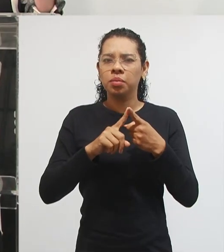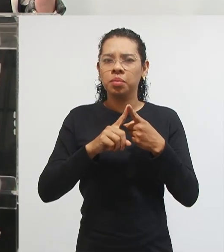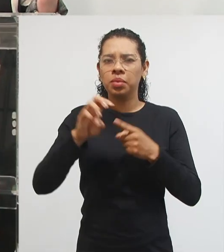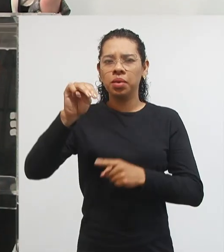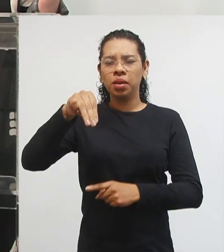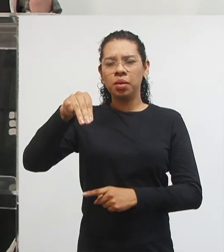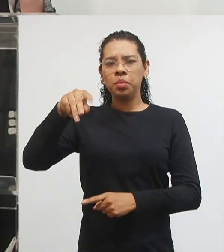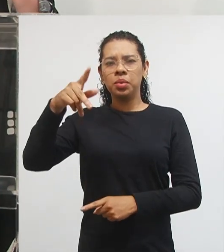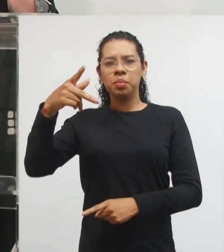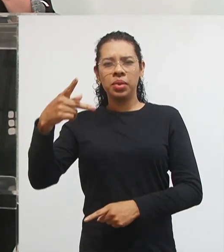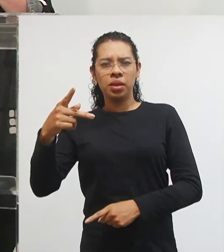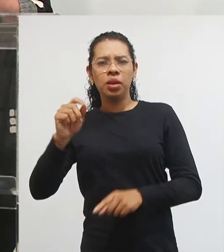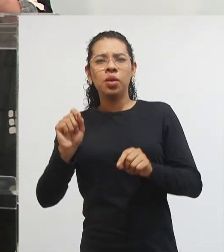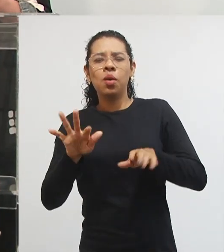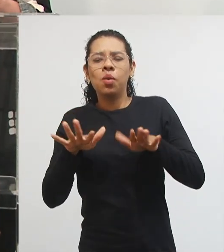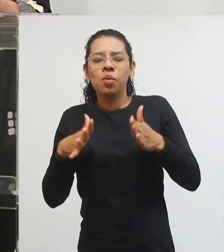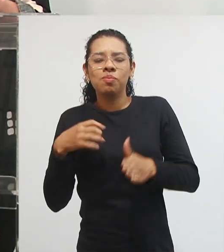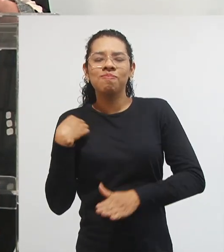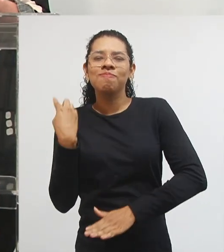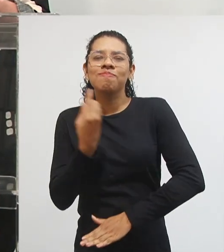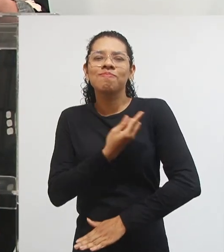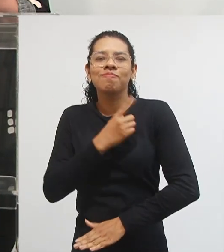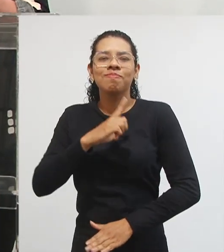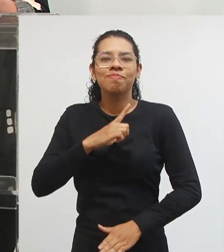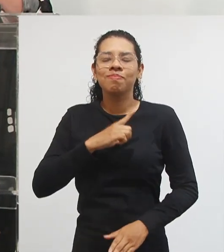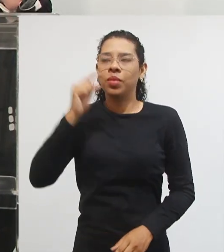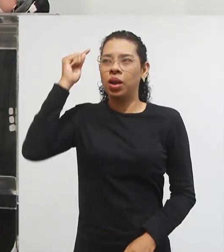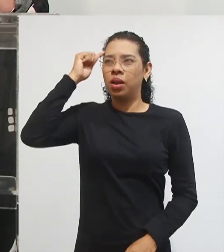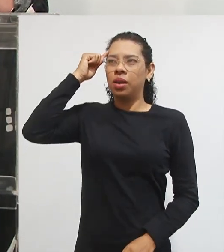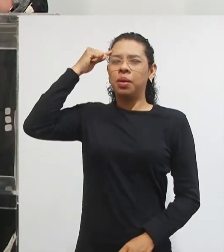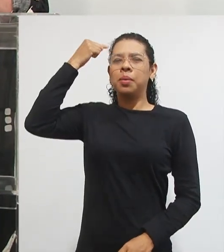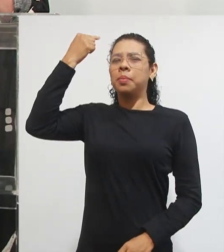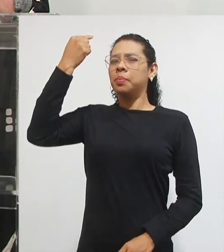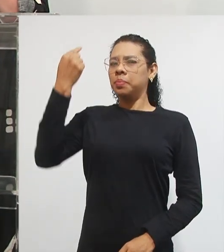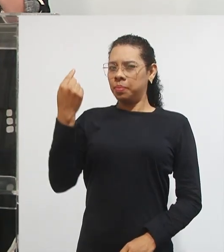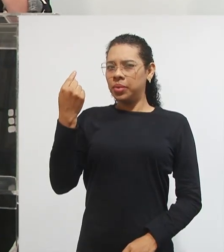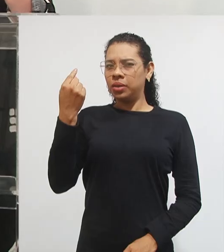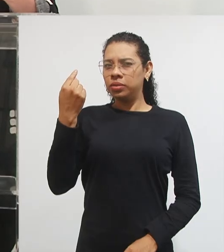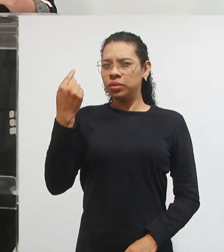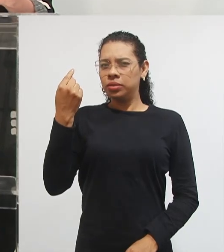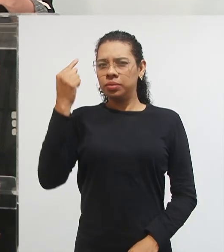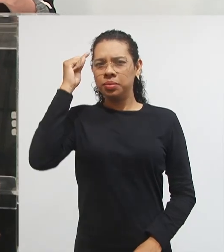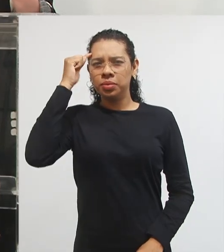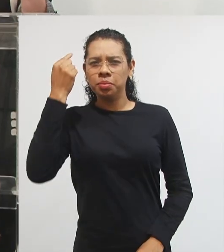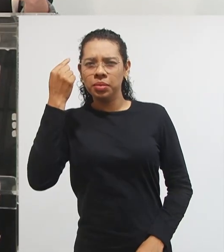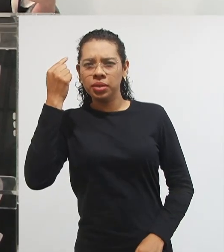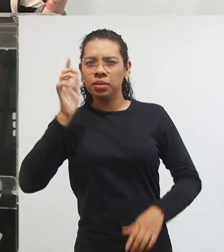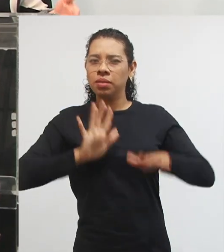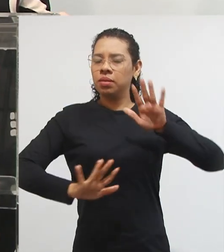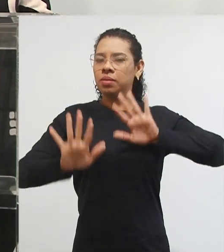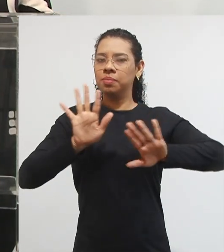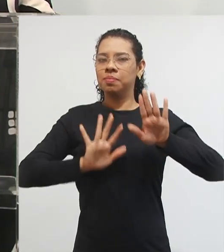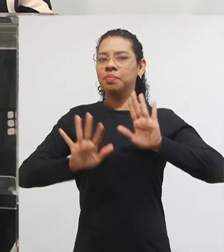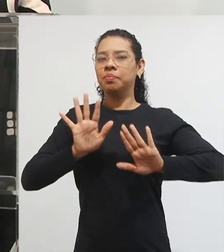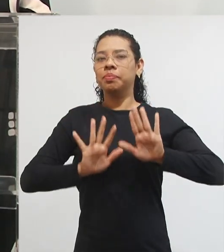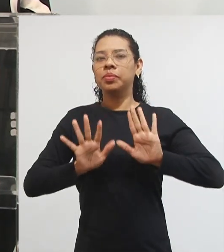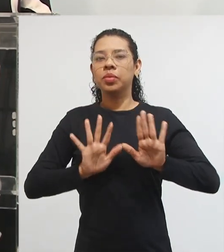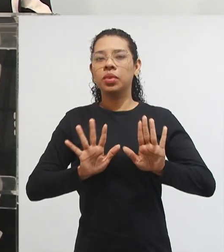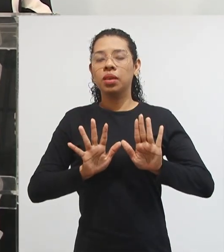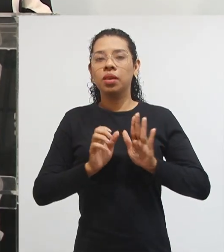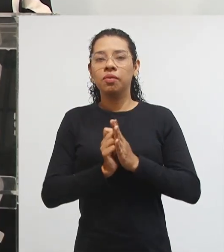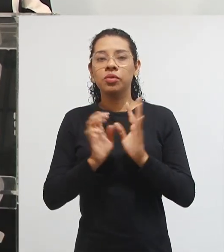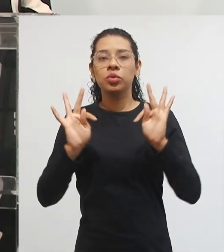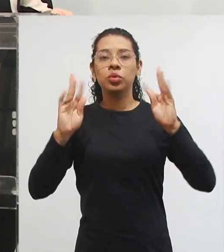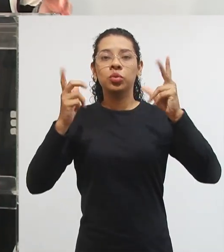várias instituições que nós temos uma imagem ligada a elas, tá? E essa imagem, muitas vezes, é feita através do